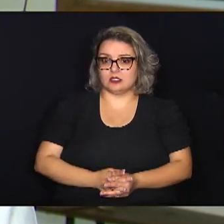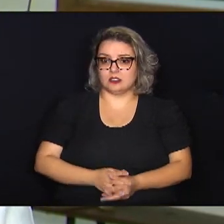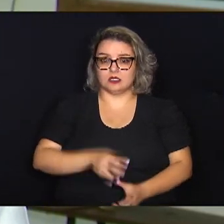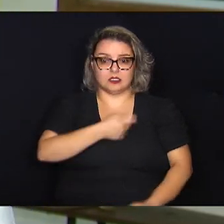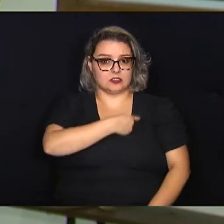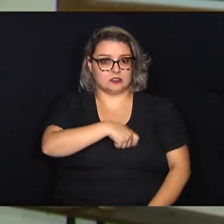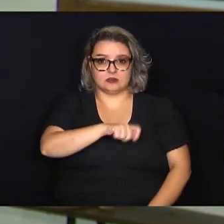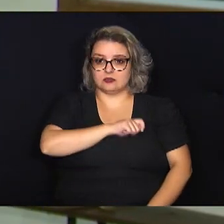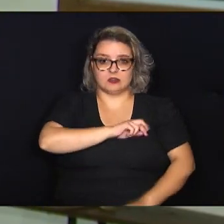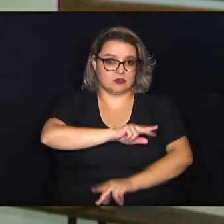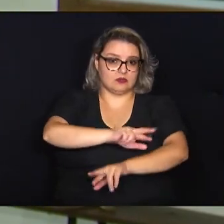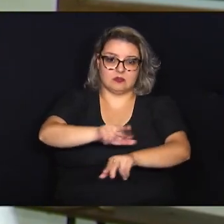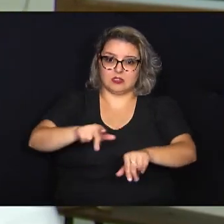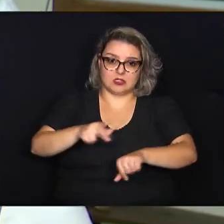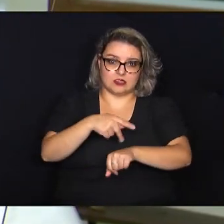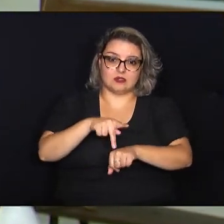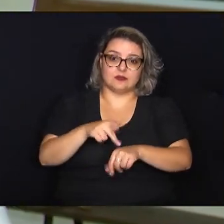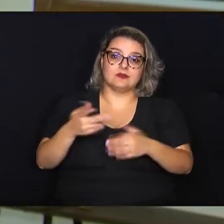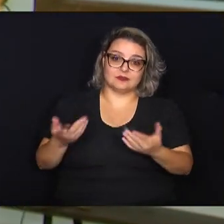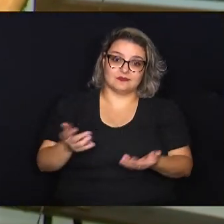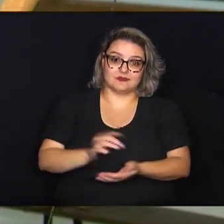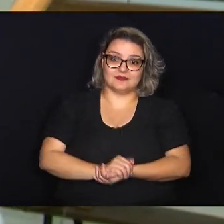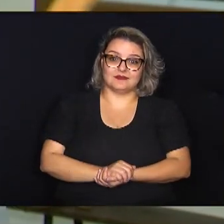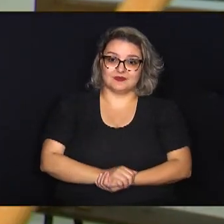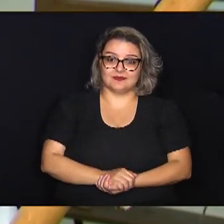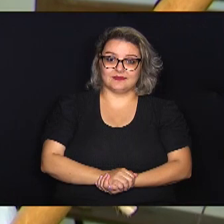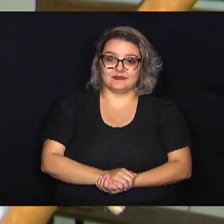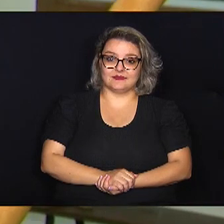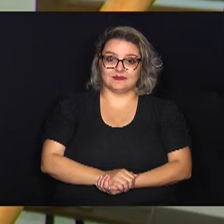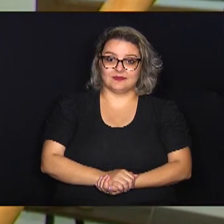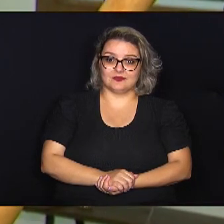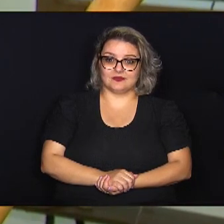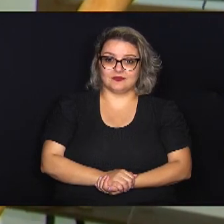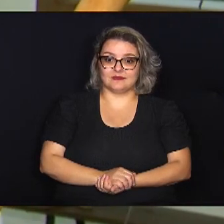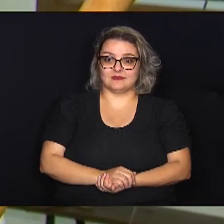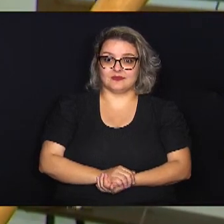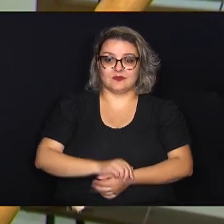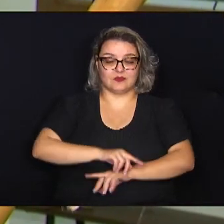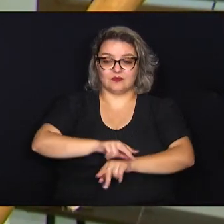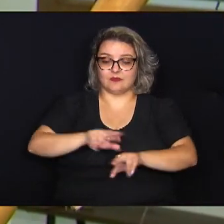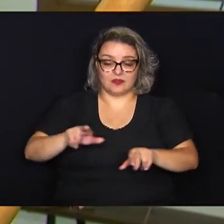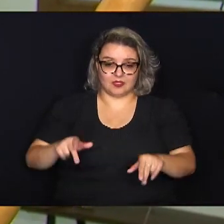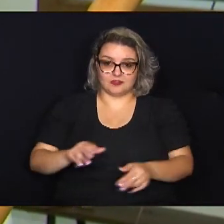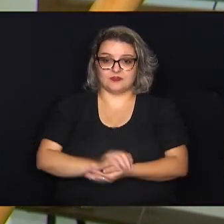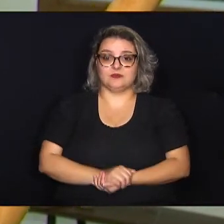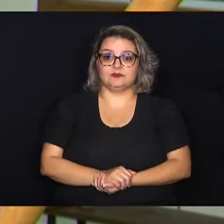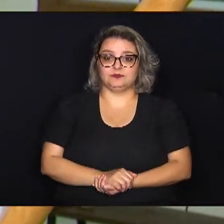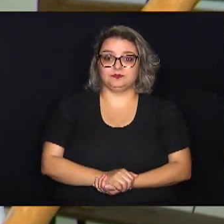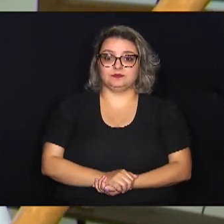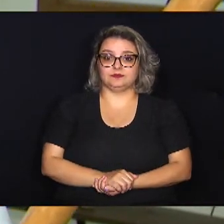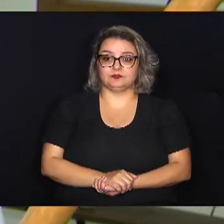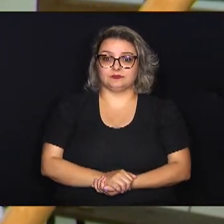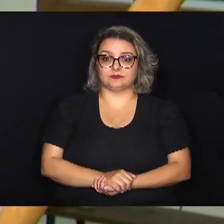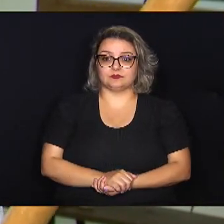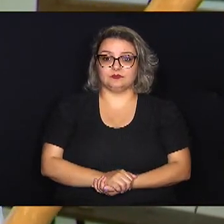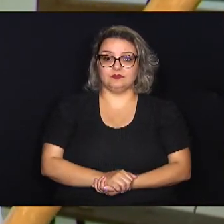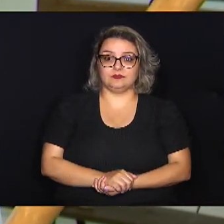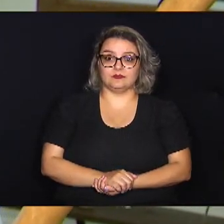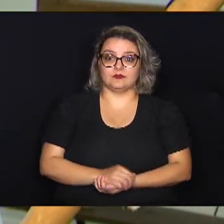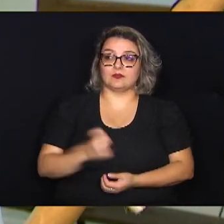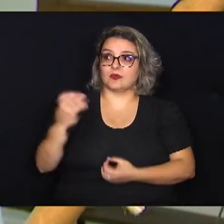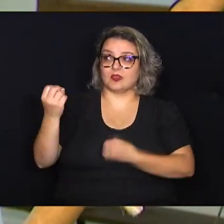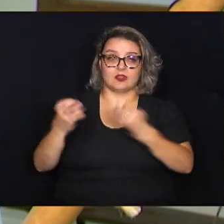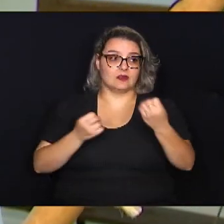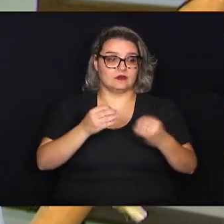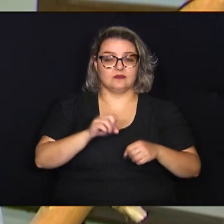Espanha, vários países. Então agora não dá para contar todos. E nessas andanças foi formando os